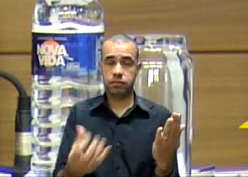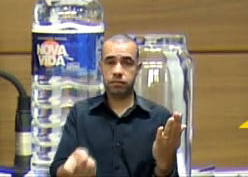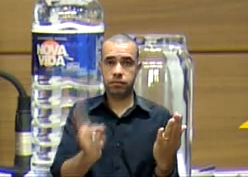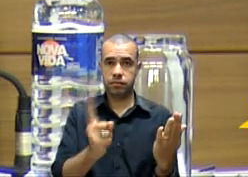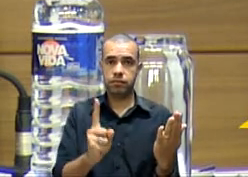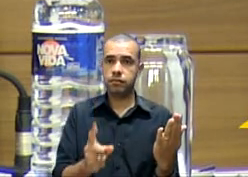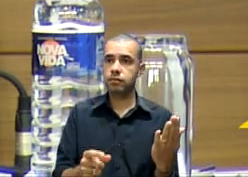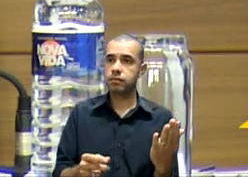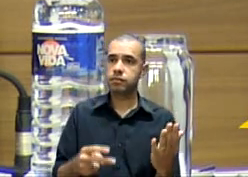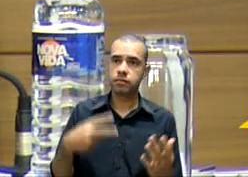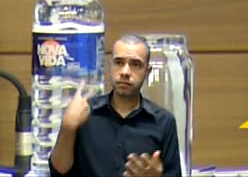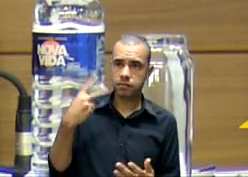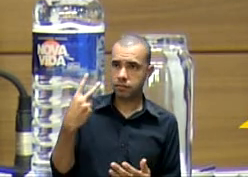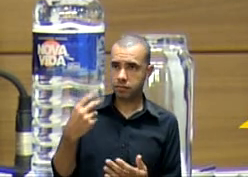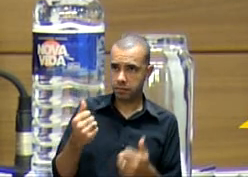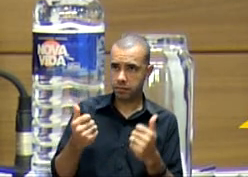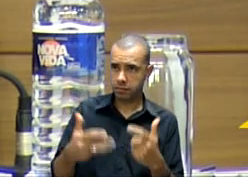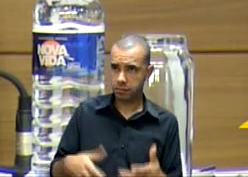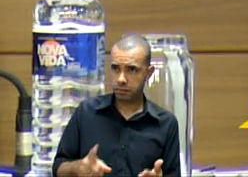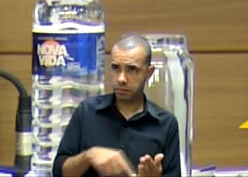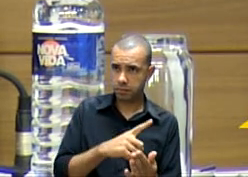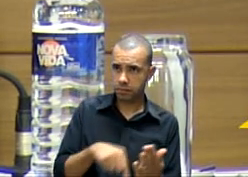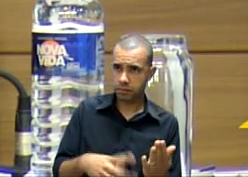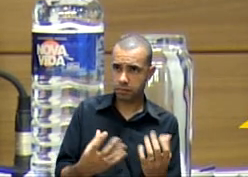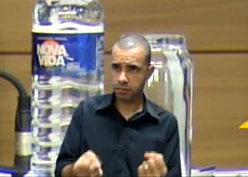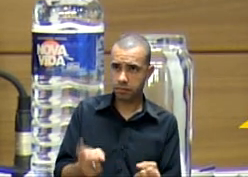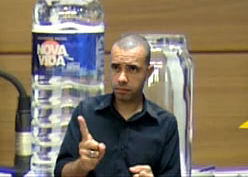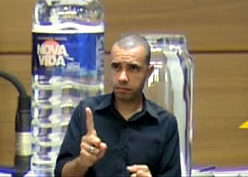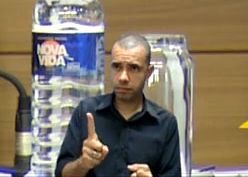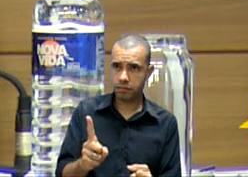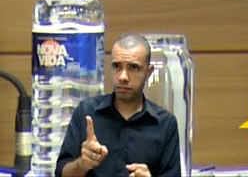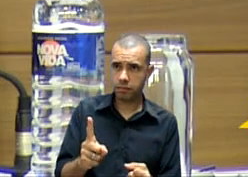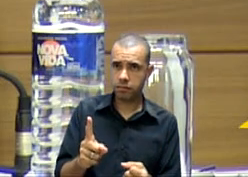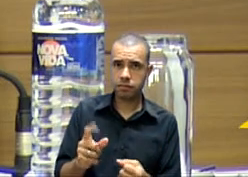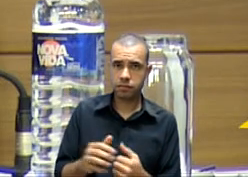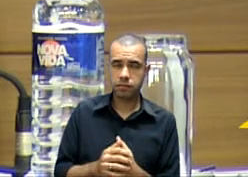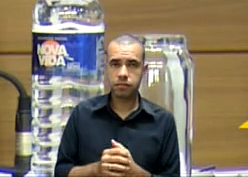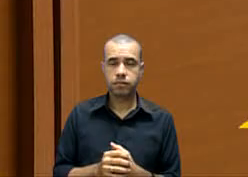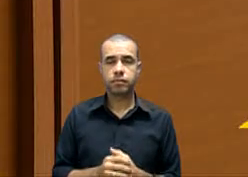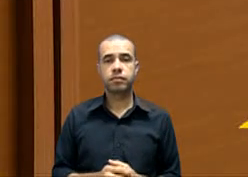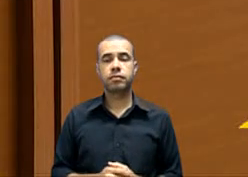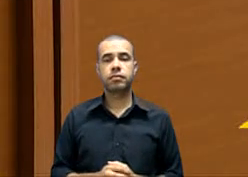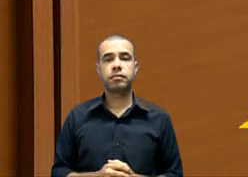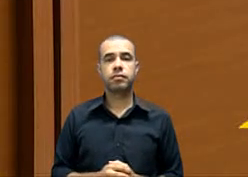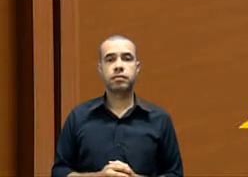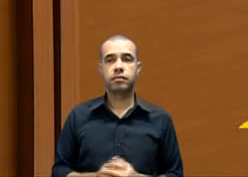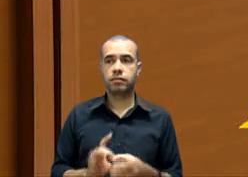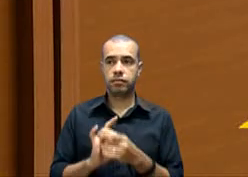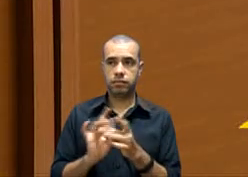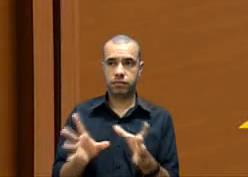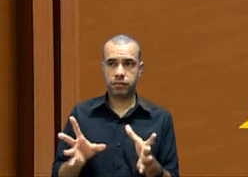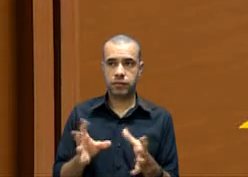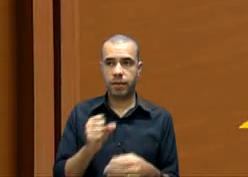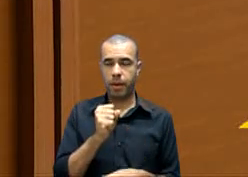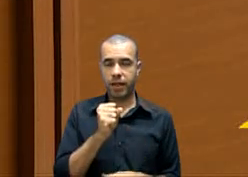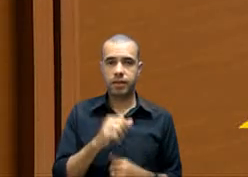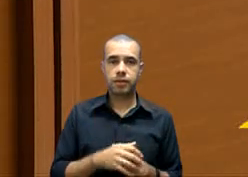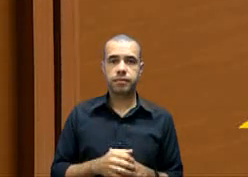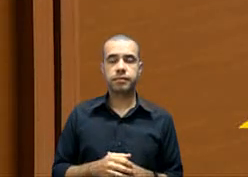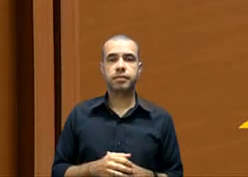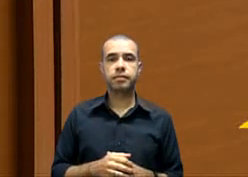vai comentar do projeto, do veto? Vereador João Donizete? Só um minutinho, peraí que eu vou falar no projeto. Está aberto o microfone. Bom